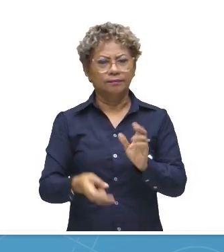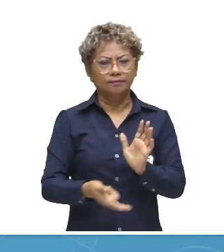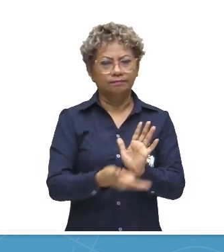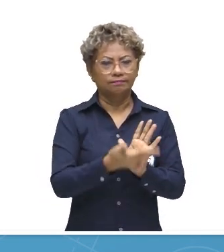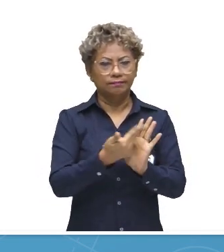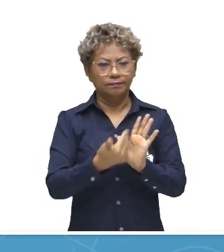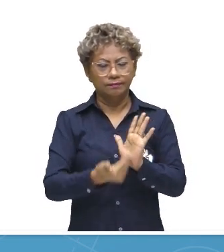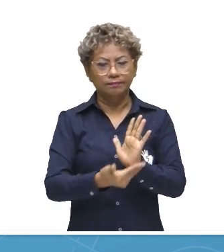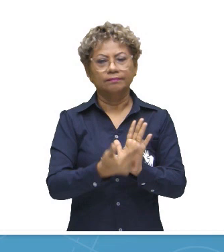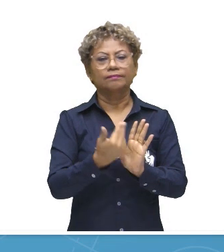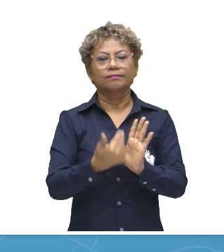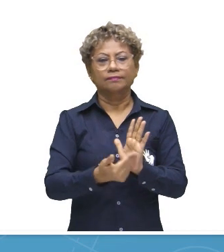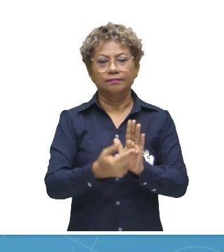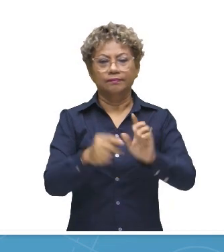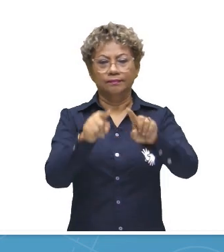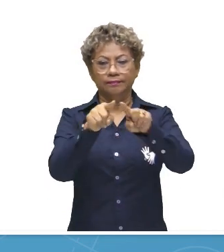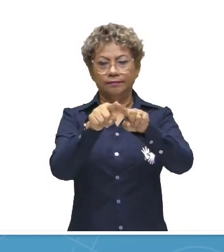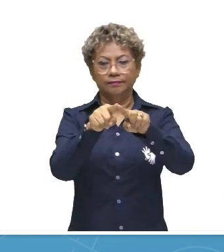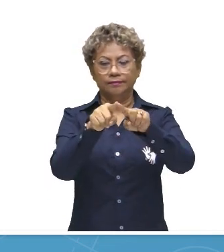nosso polígono.